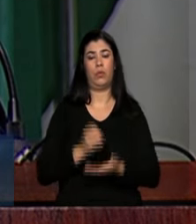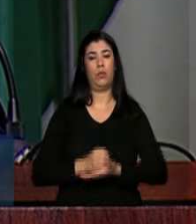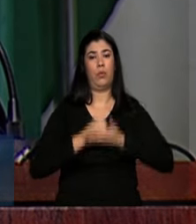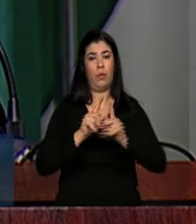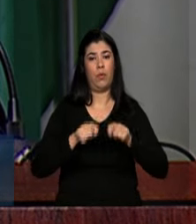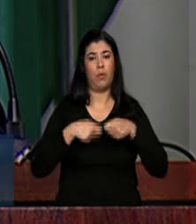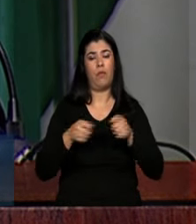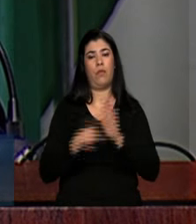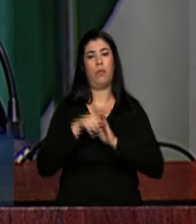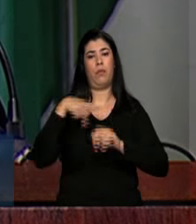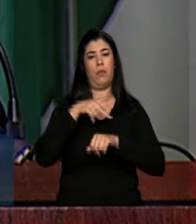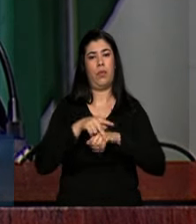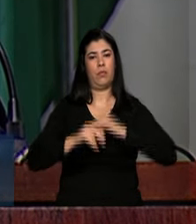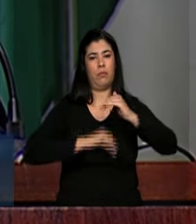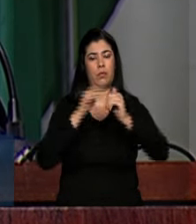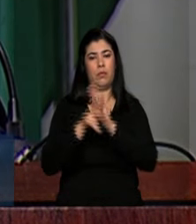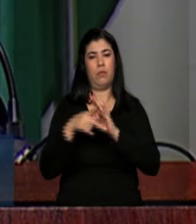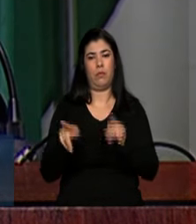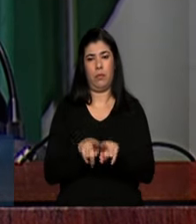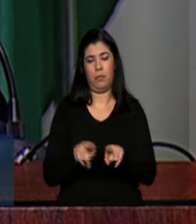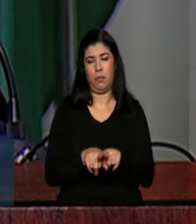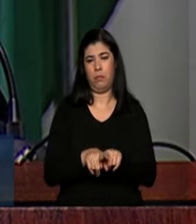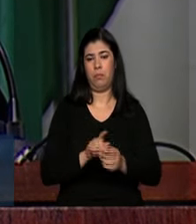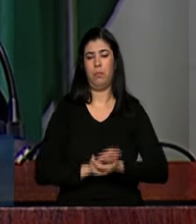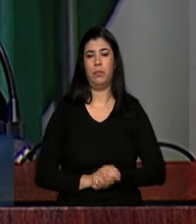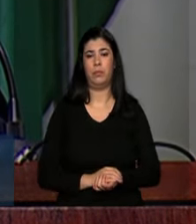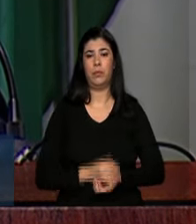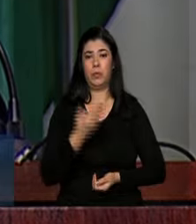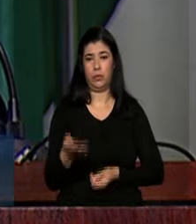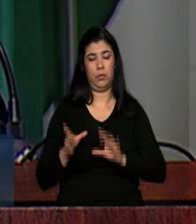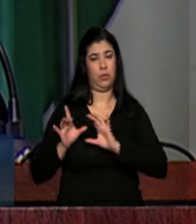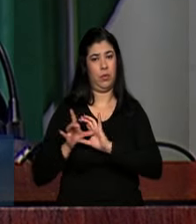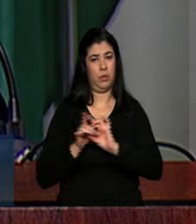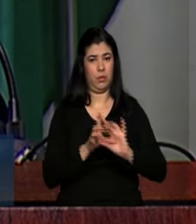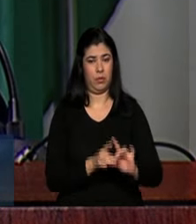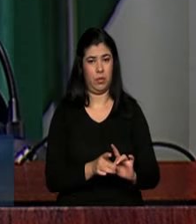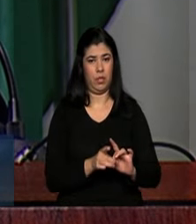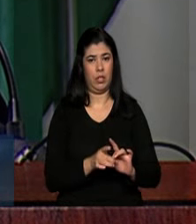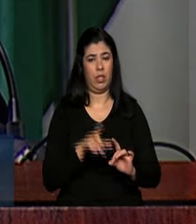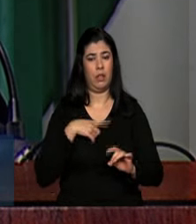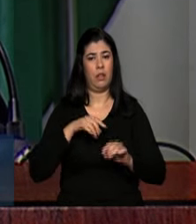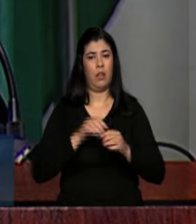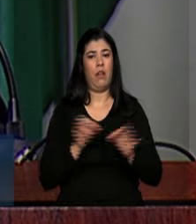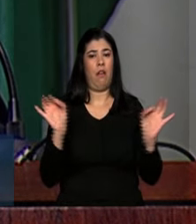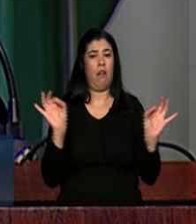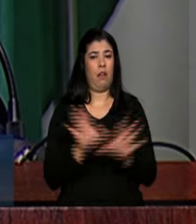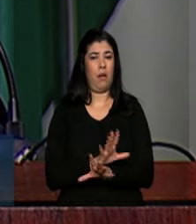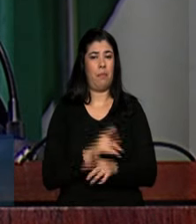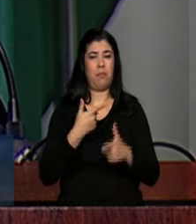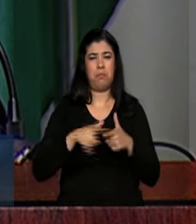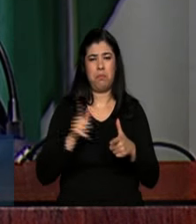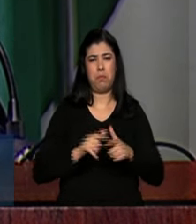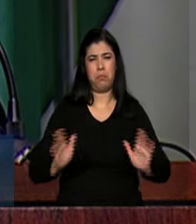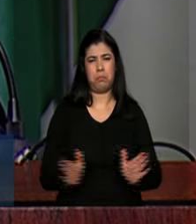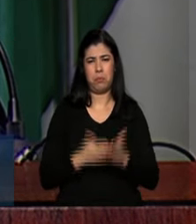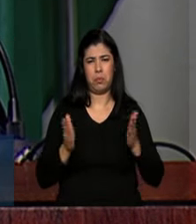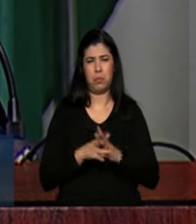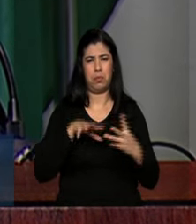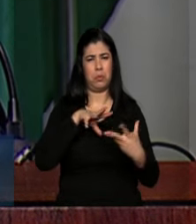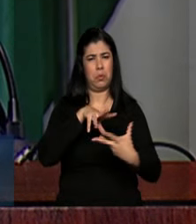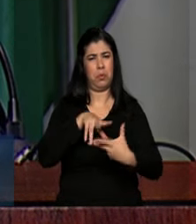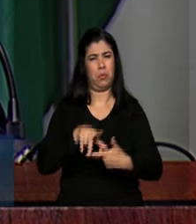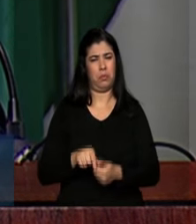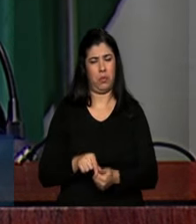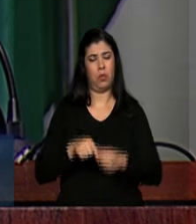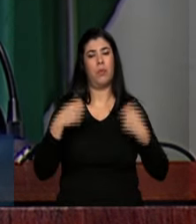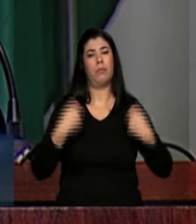esforços nacionais de desenvolvimento. Nesse contexto, a erradicação da pobreza em escala mundial deve ser